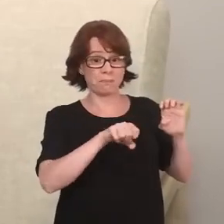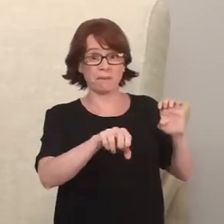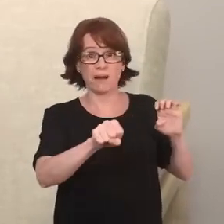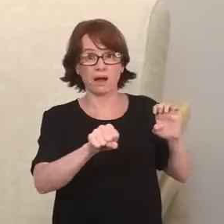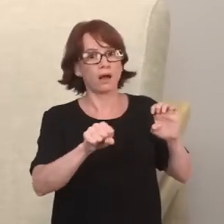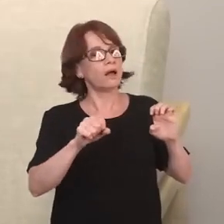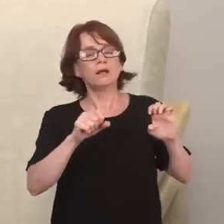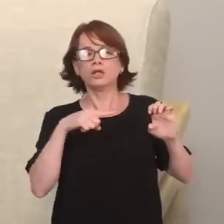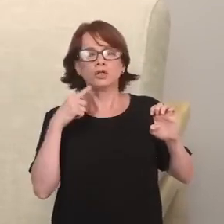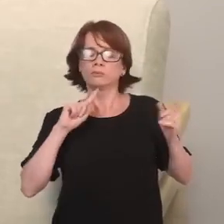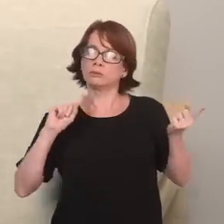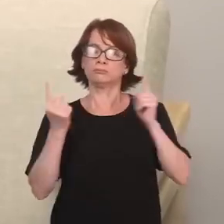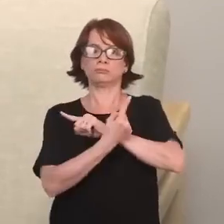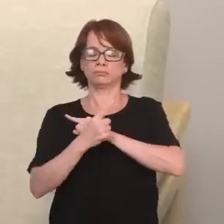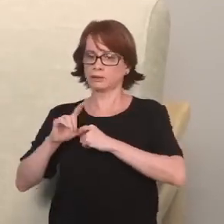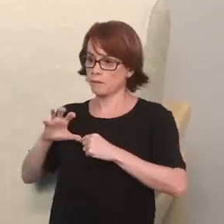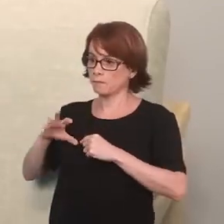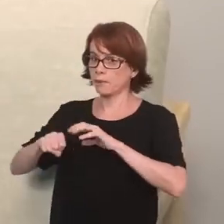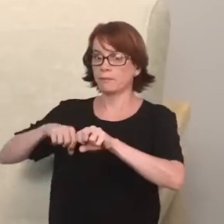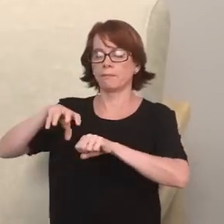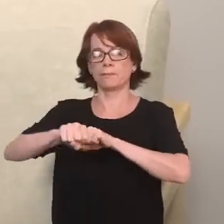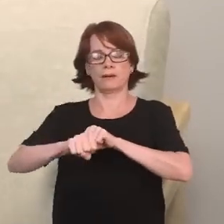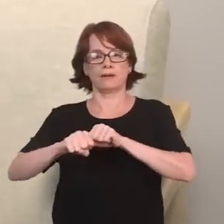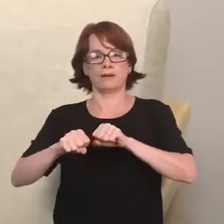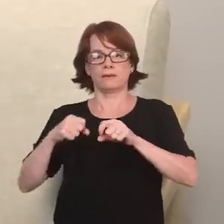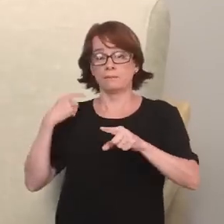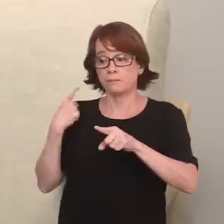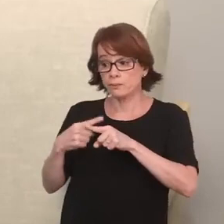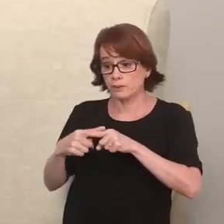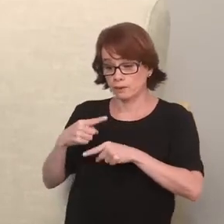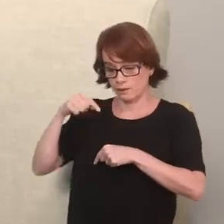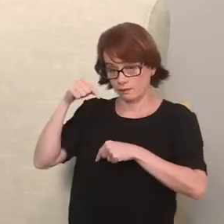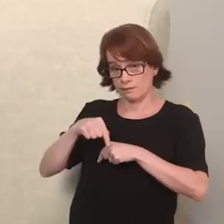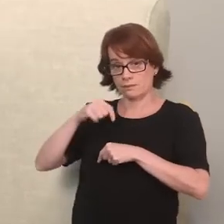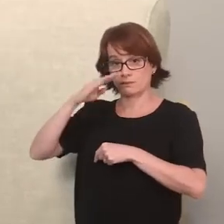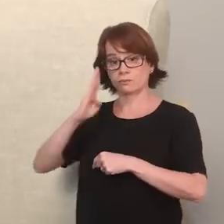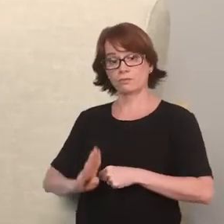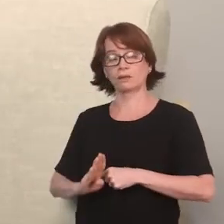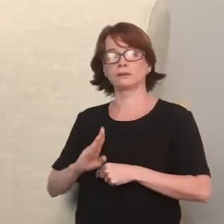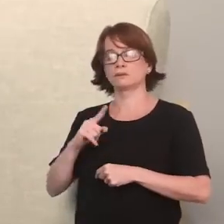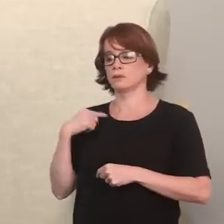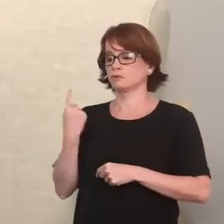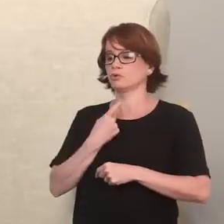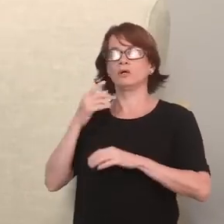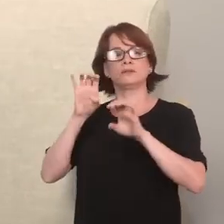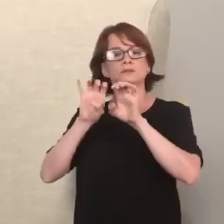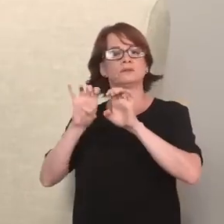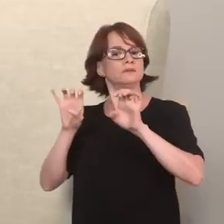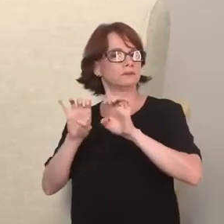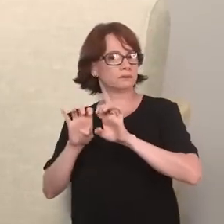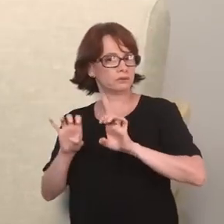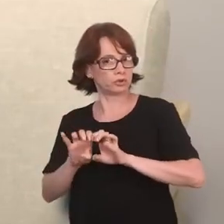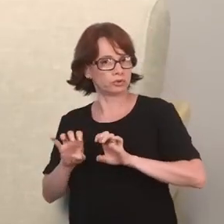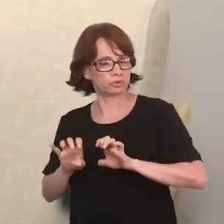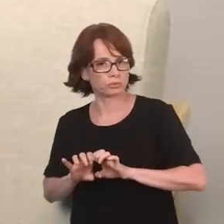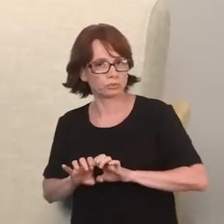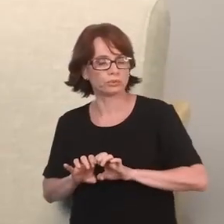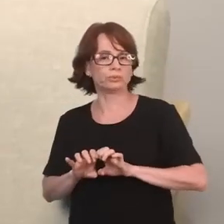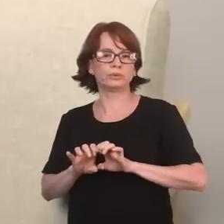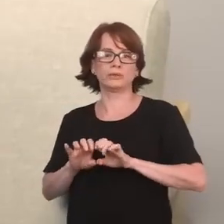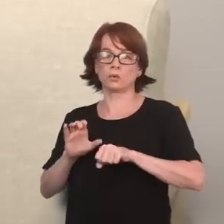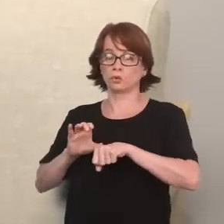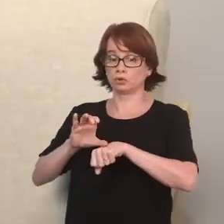para isso. Porque no Brasil, pela nossa estrutura, inclusive constitucional, né,